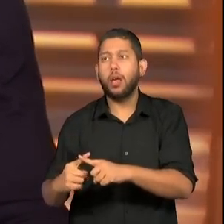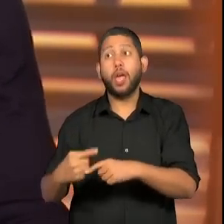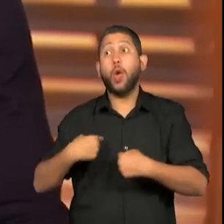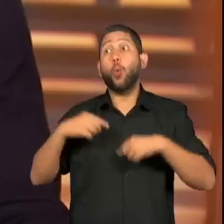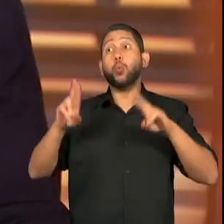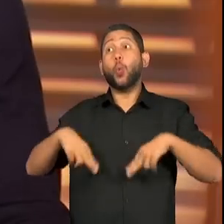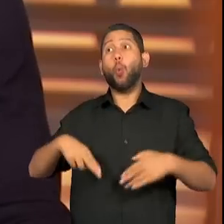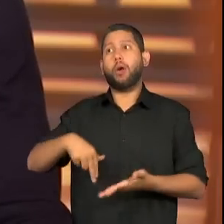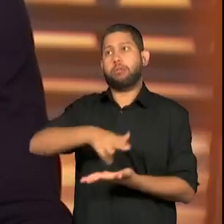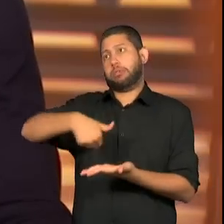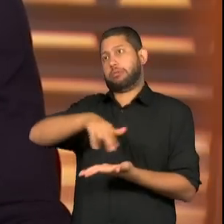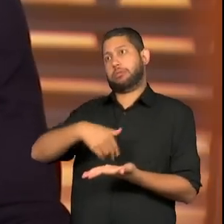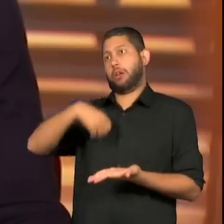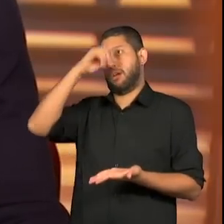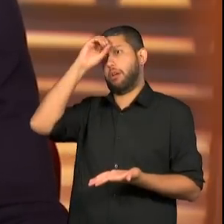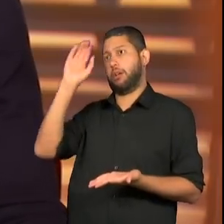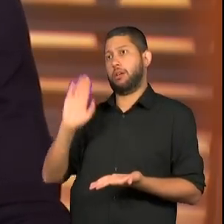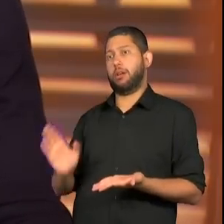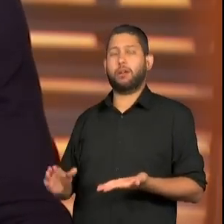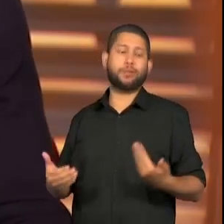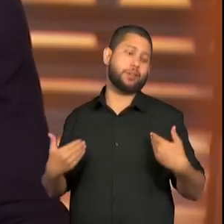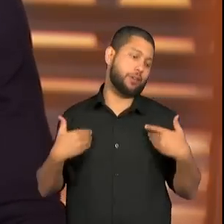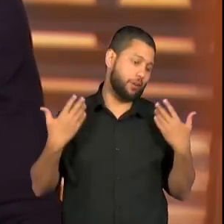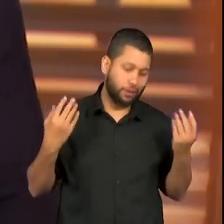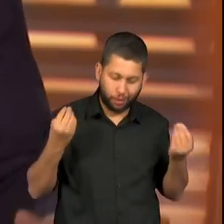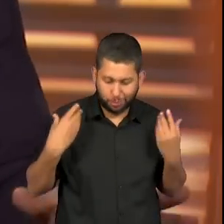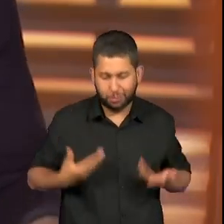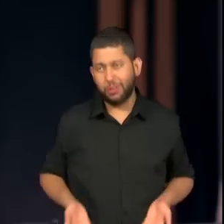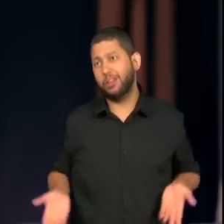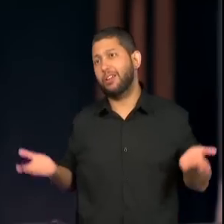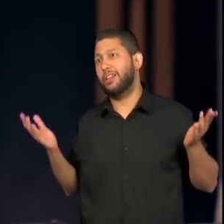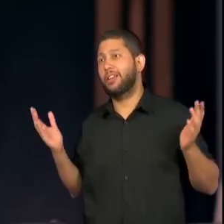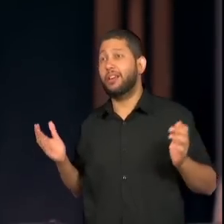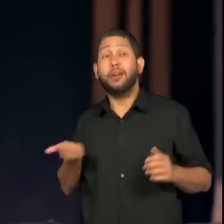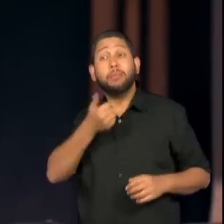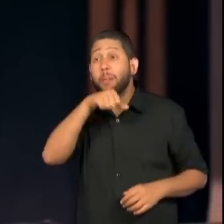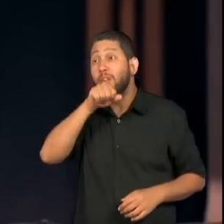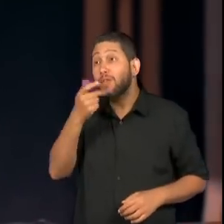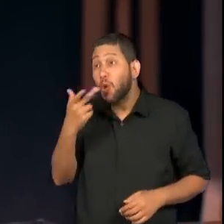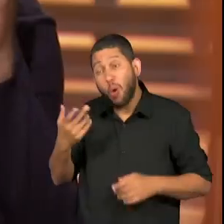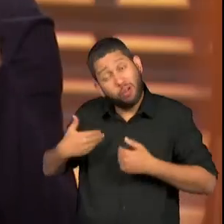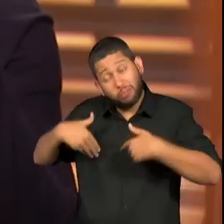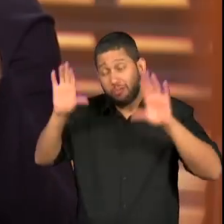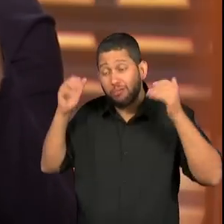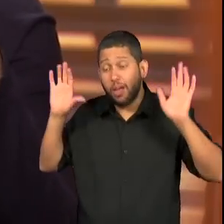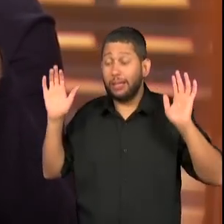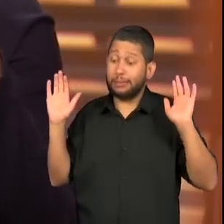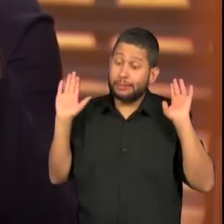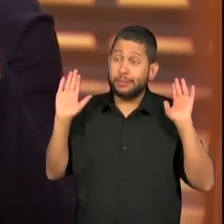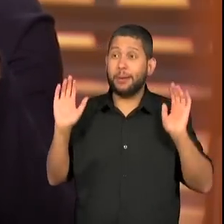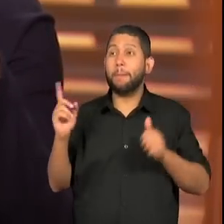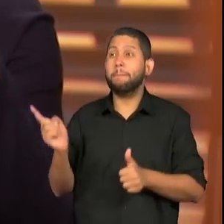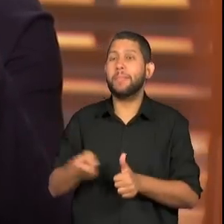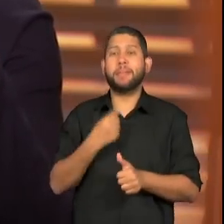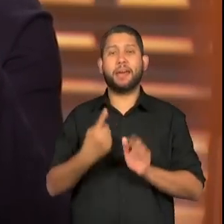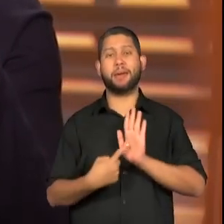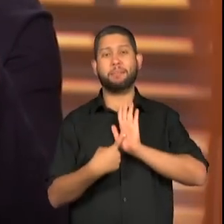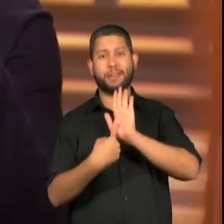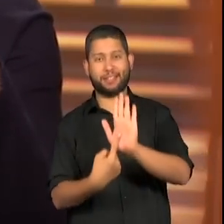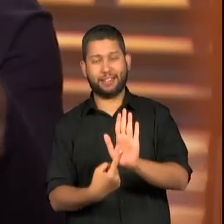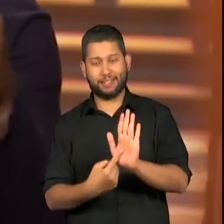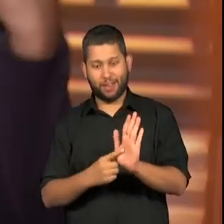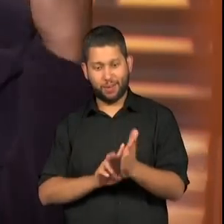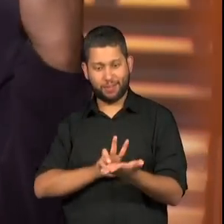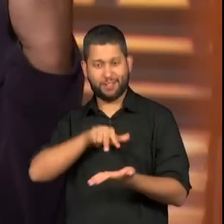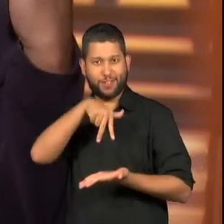que era dançar. Falei, eu tô numa roubada. Agora vai. E aí, na primeira apresentação,